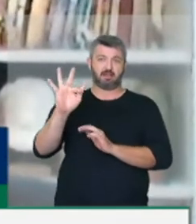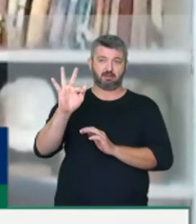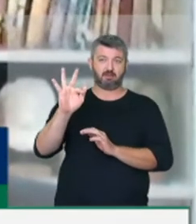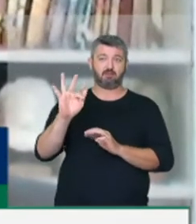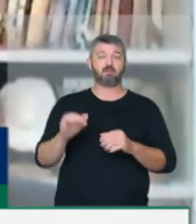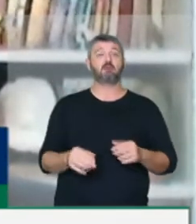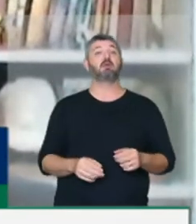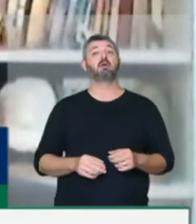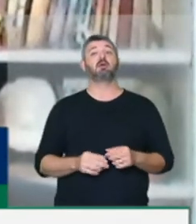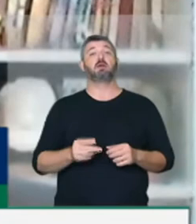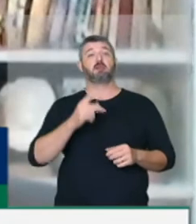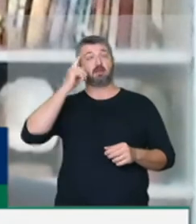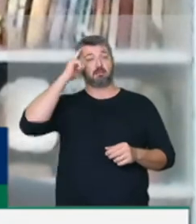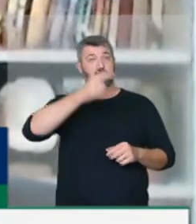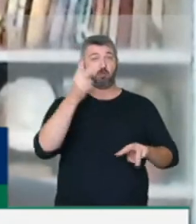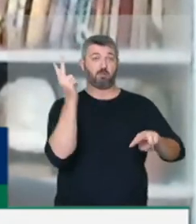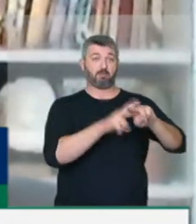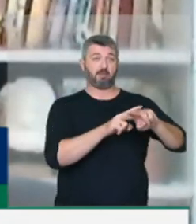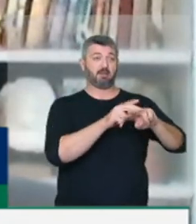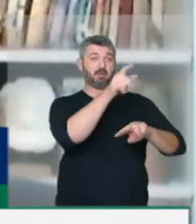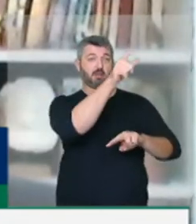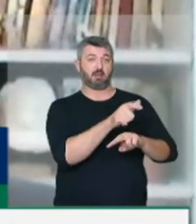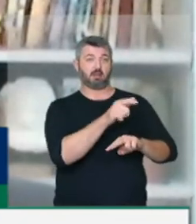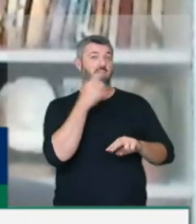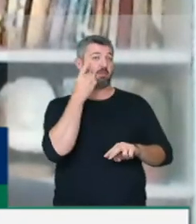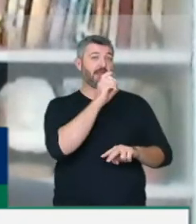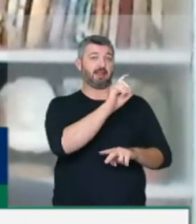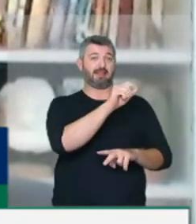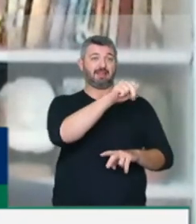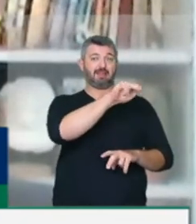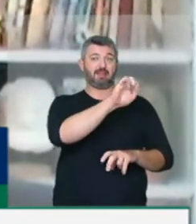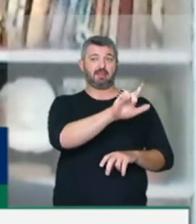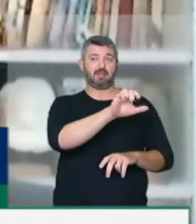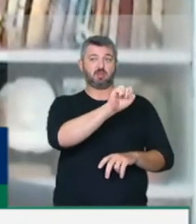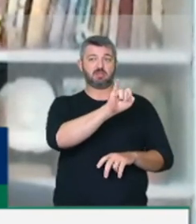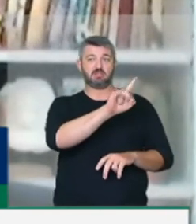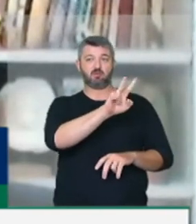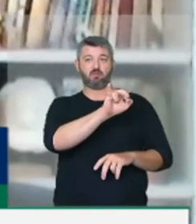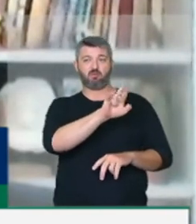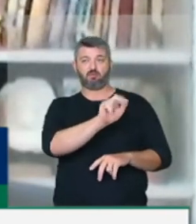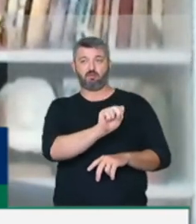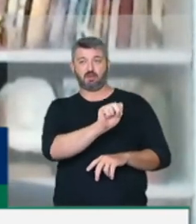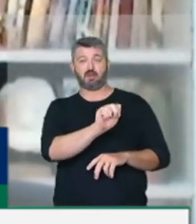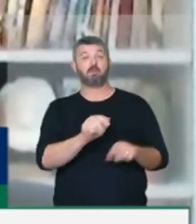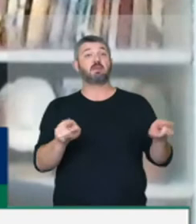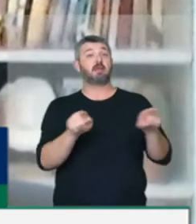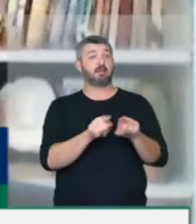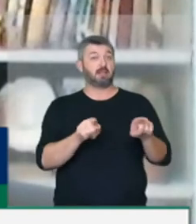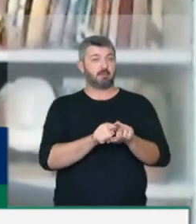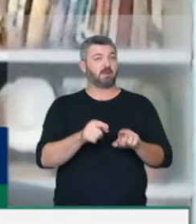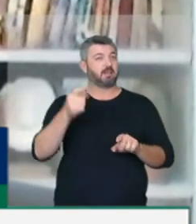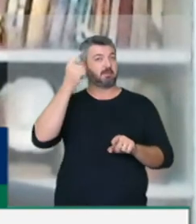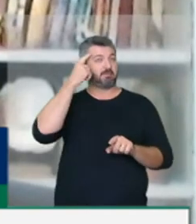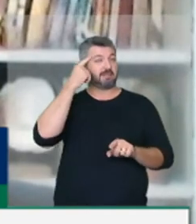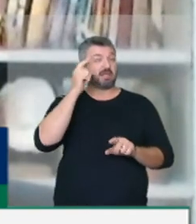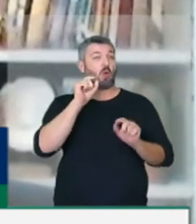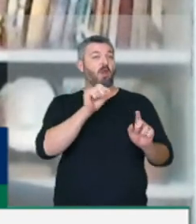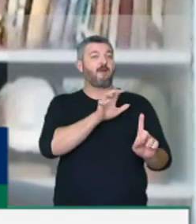a decretar a prisão do deputado Daniel Silveira. Muito mais do que isso, devemos considerar as